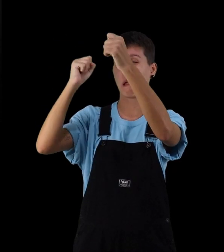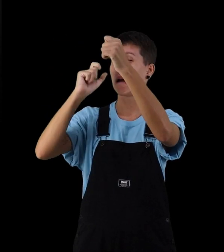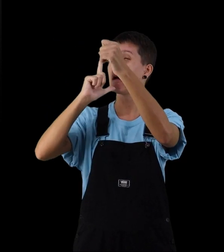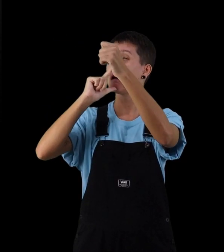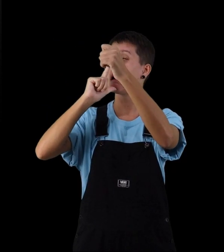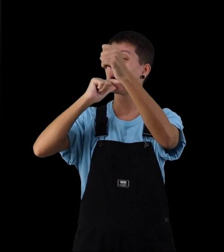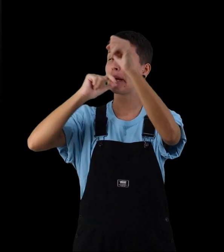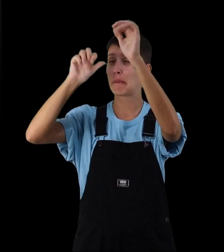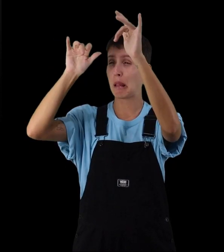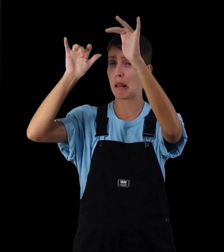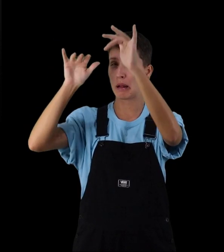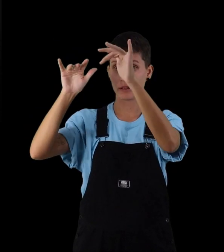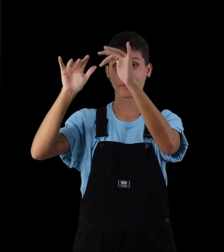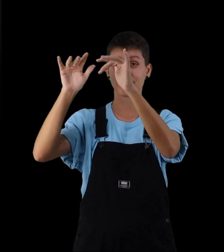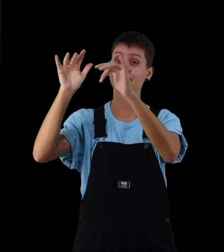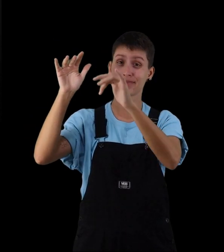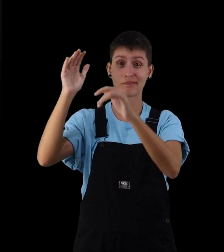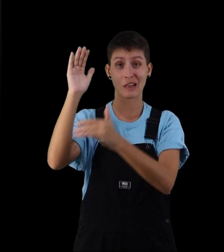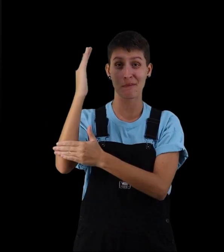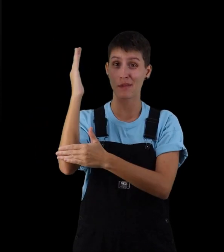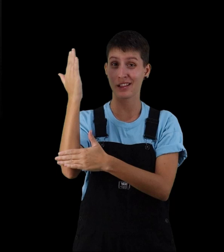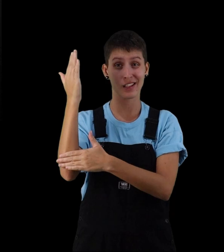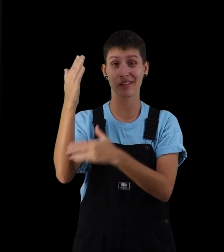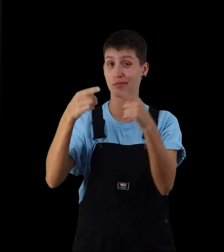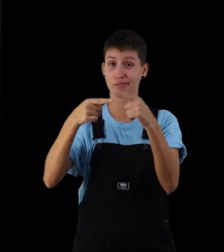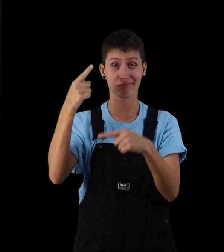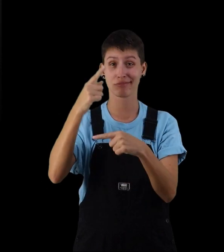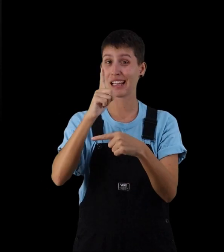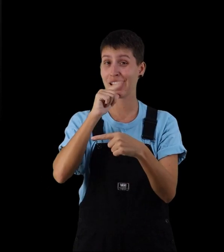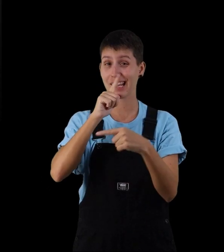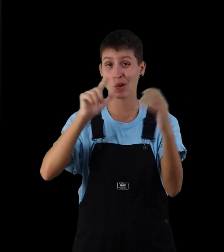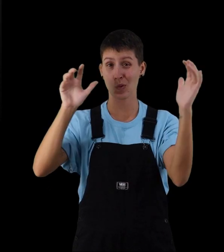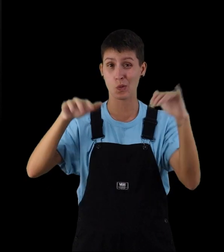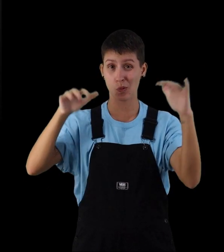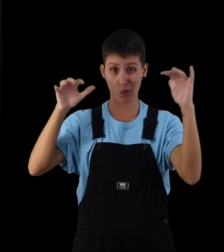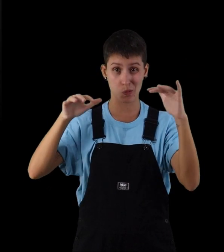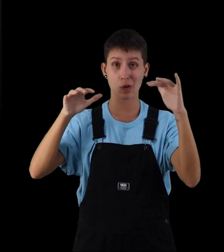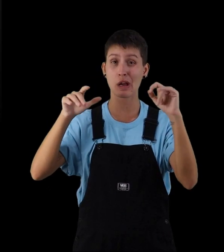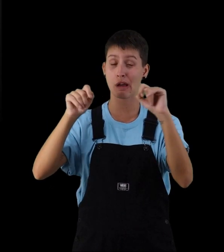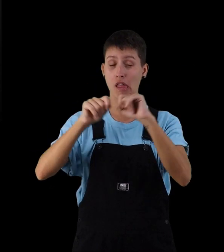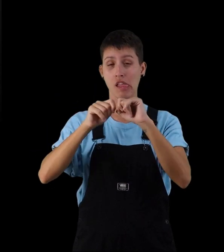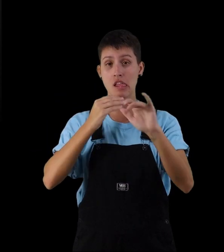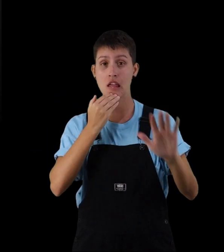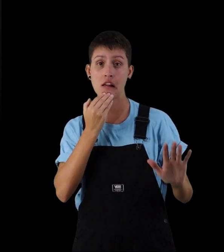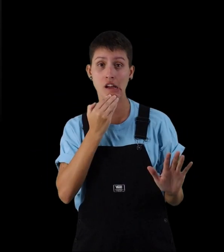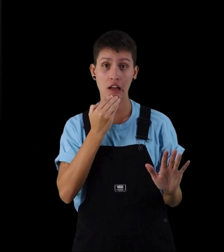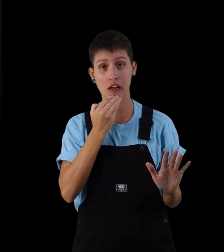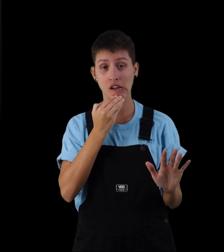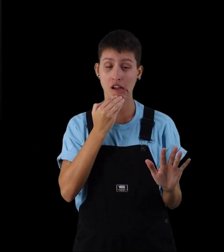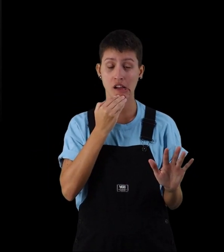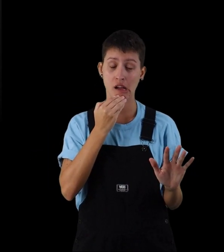menino, todo molhado. E madeira é matéria que não gosta de água, deixa